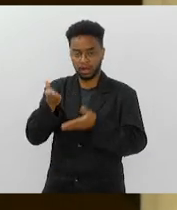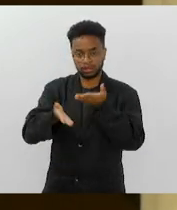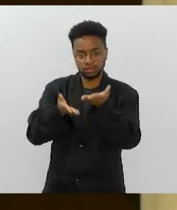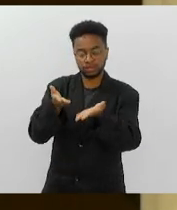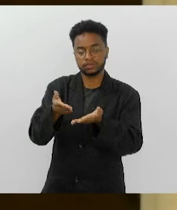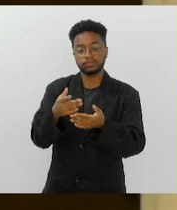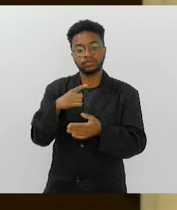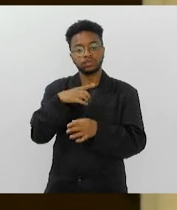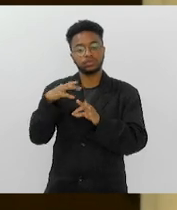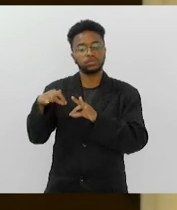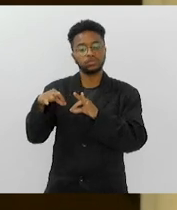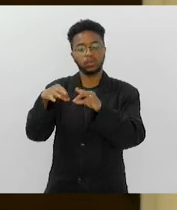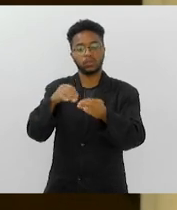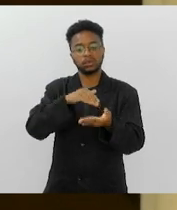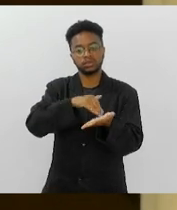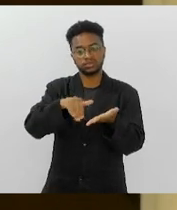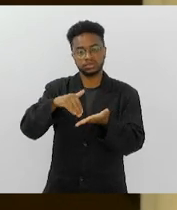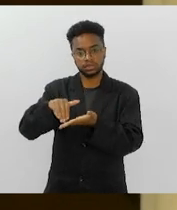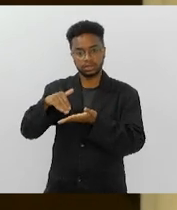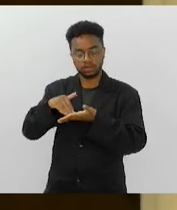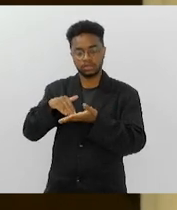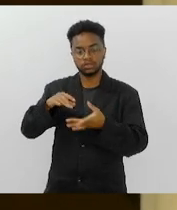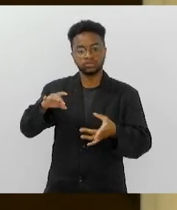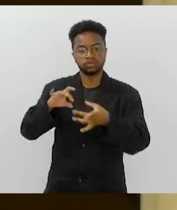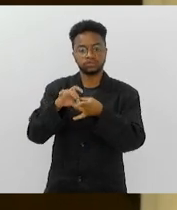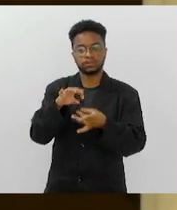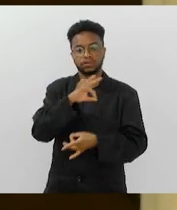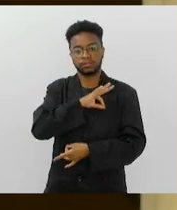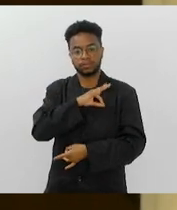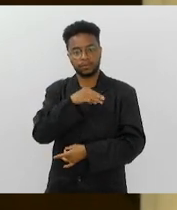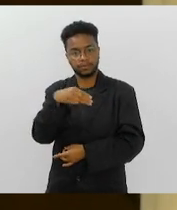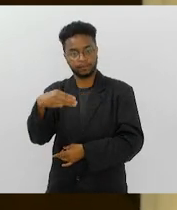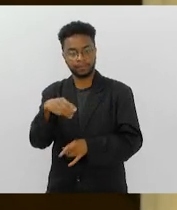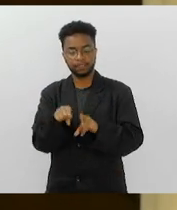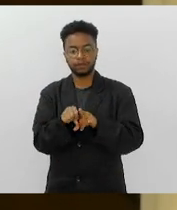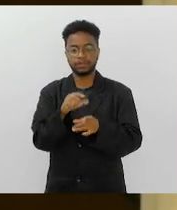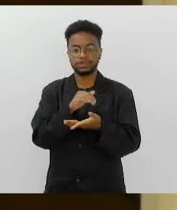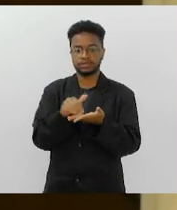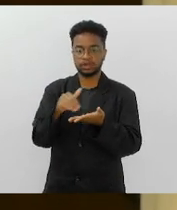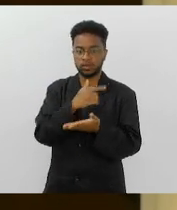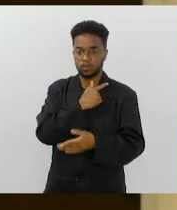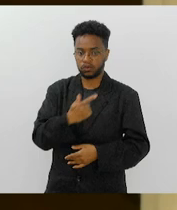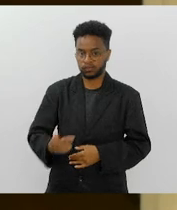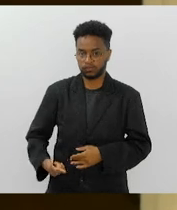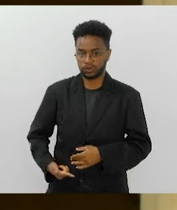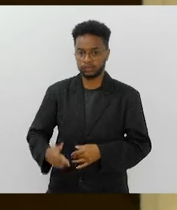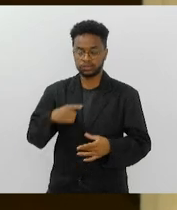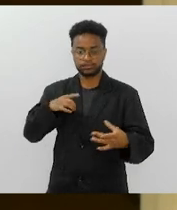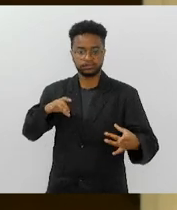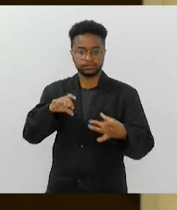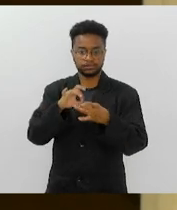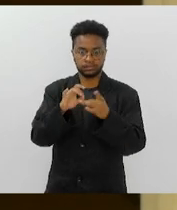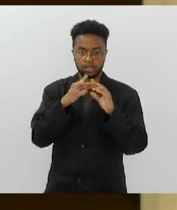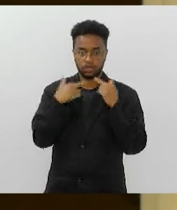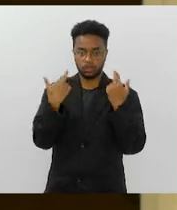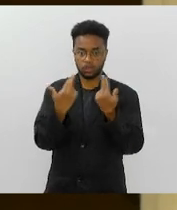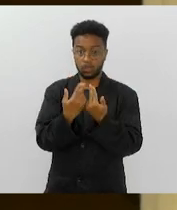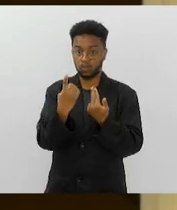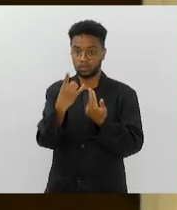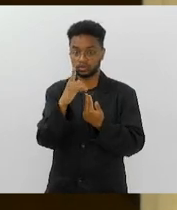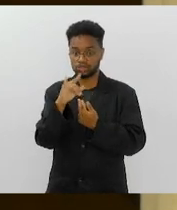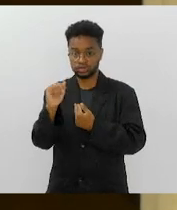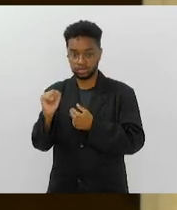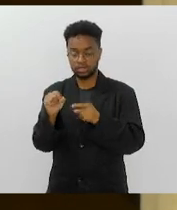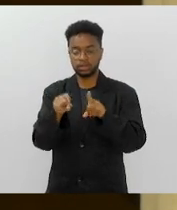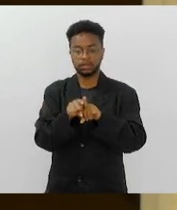do Estado, capitaneadas pela Polícia Militar e pela Secretaria de Governo, se reúnem em um dia e levam